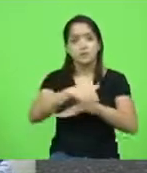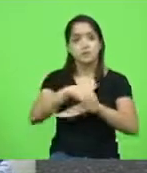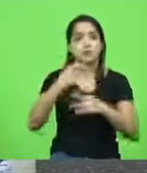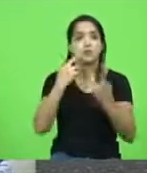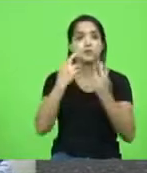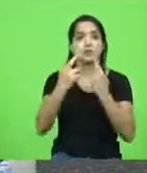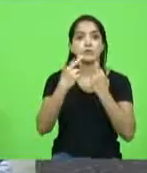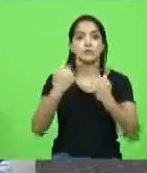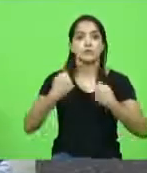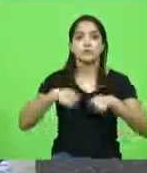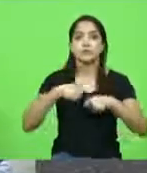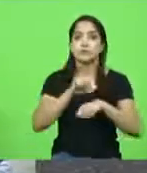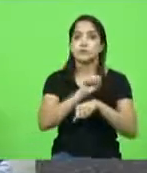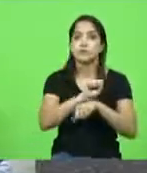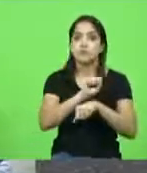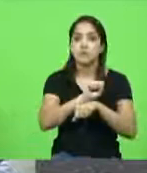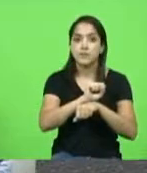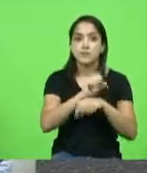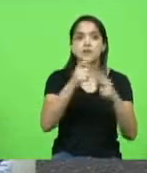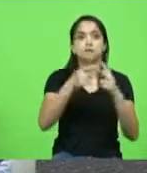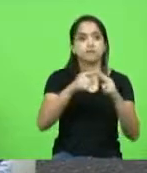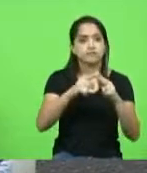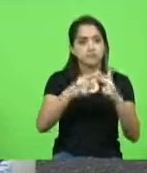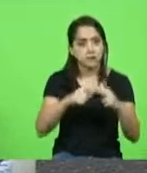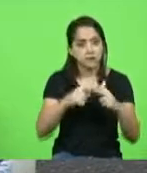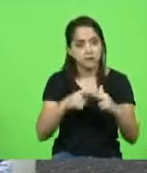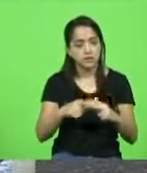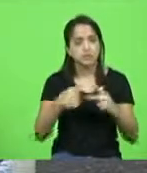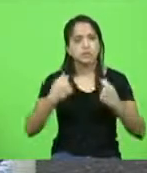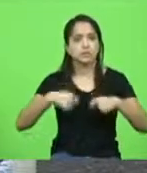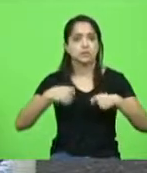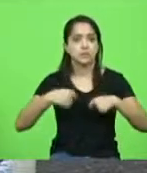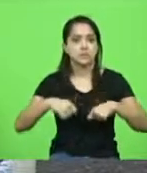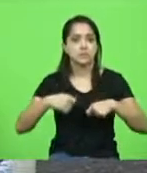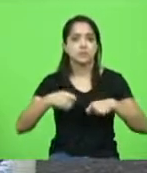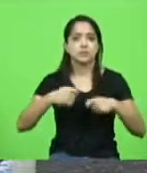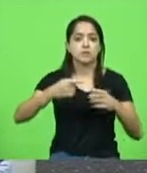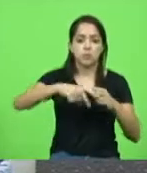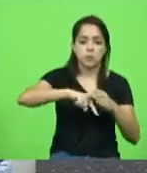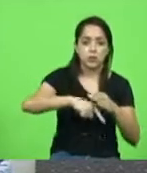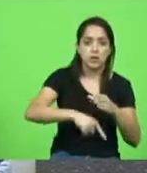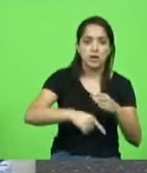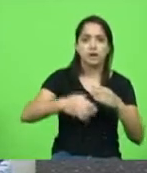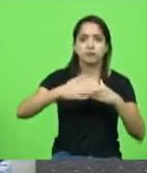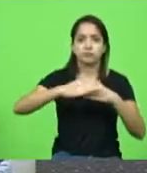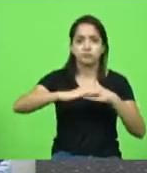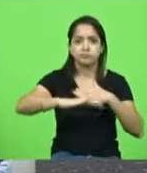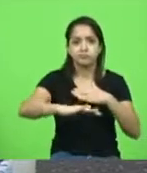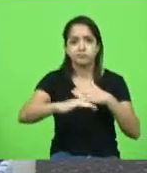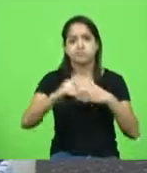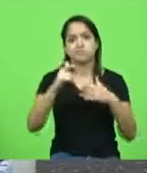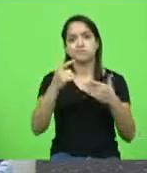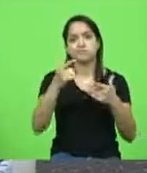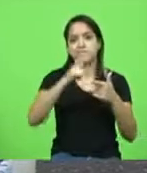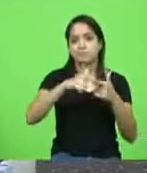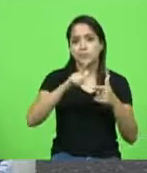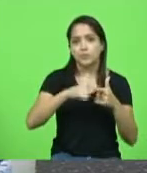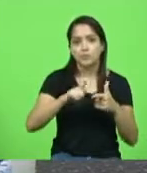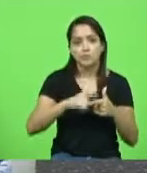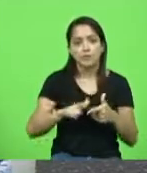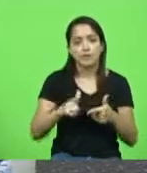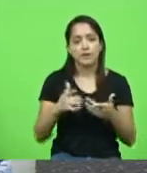aguardando por restauração por tapa-buracos buracos que são